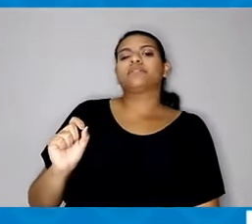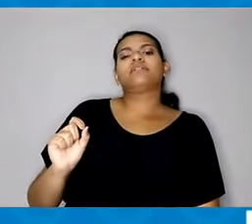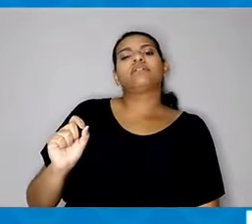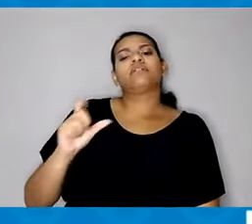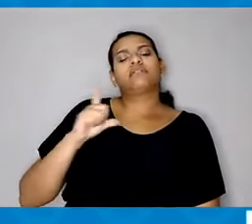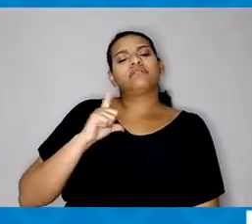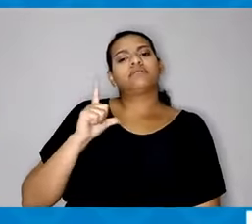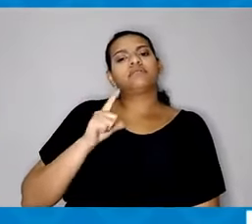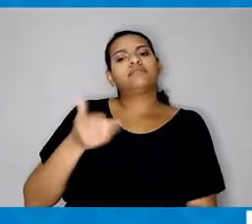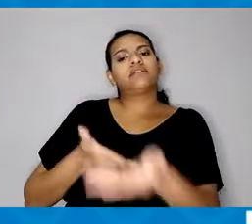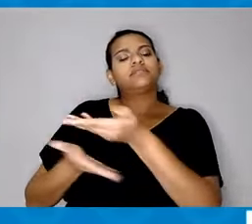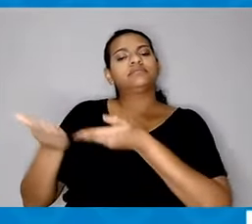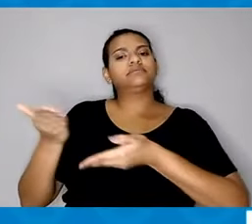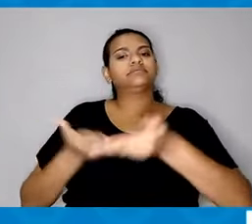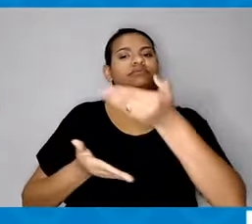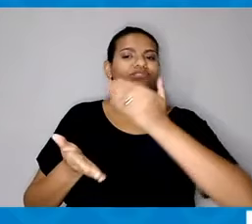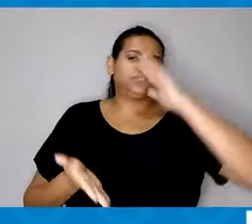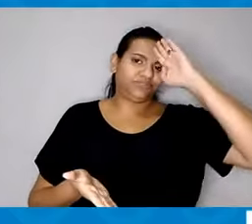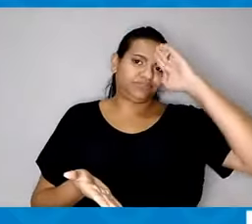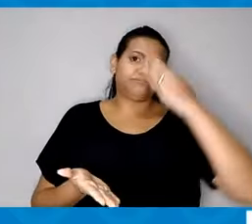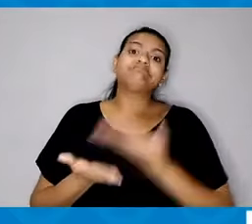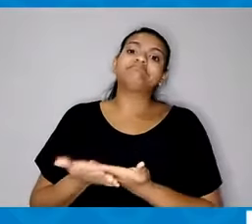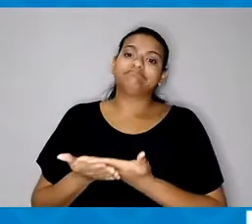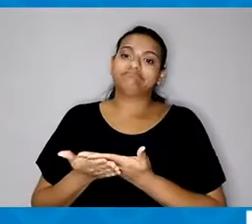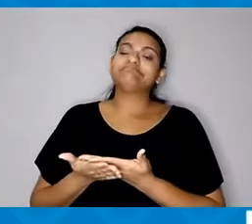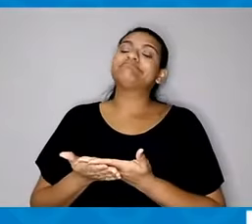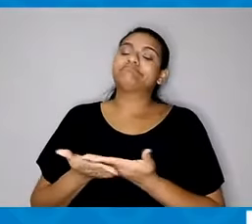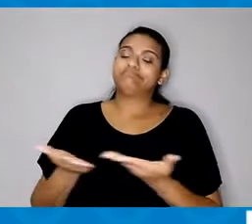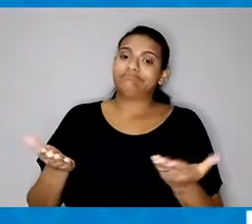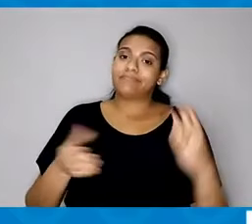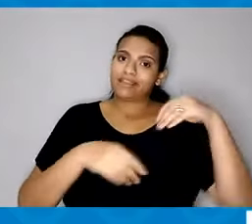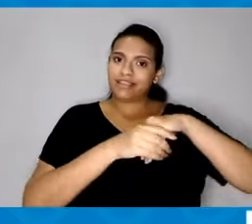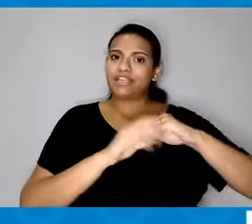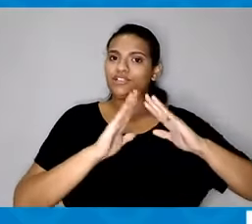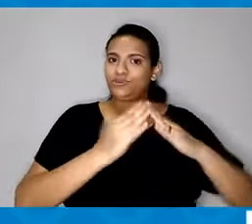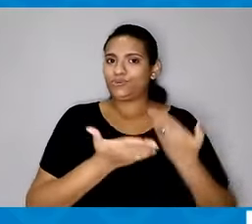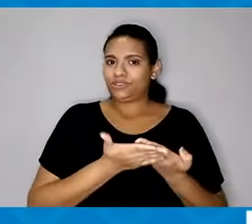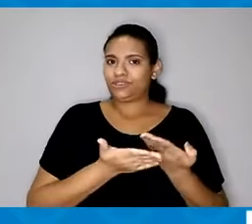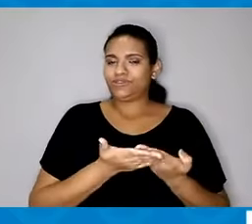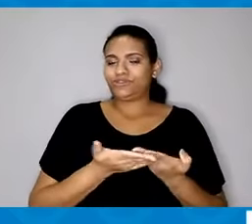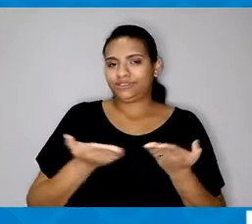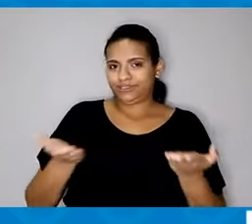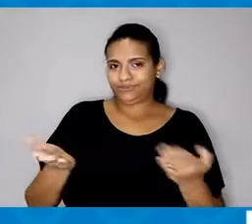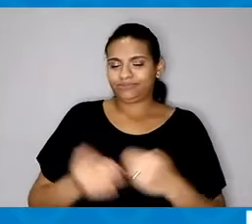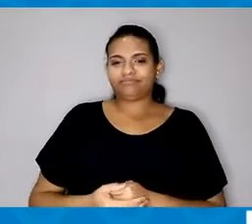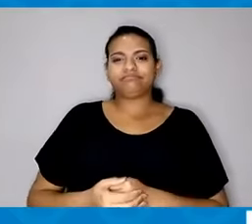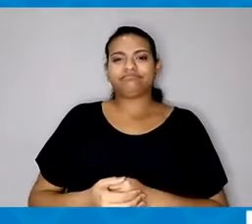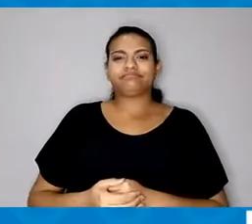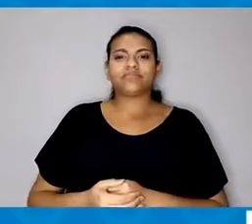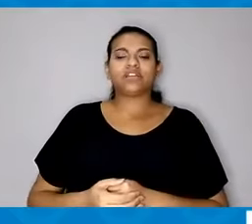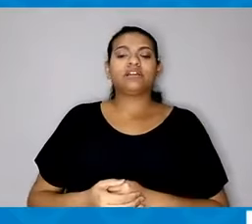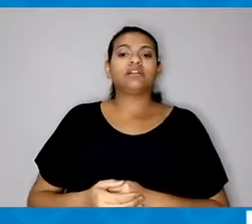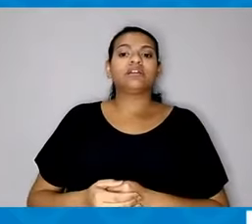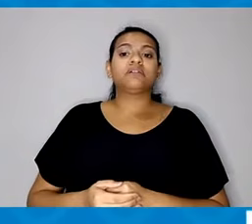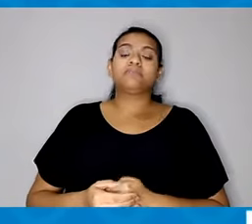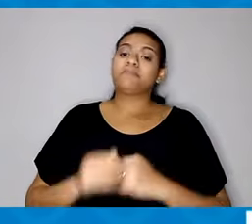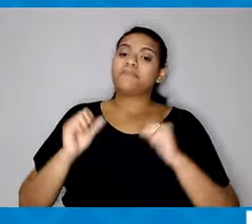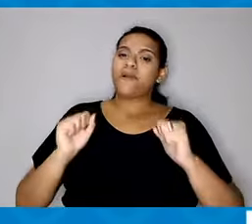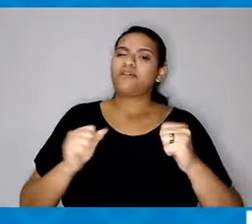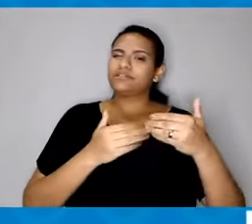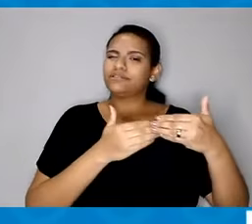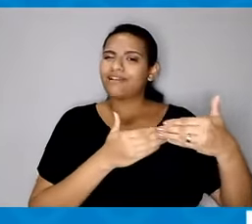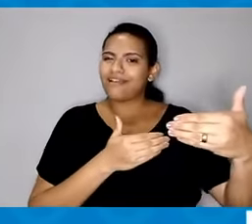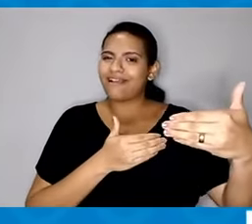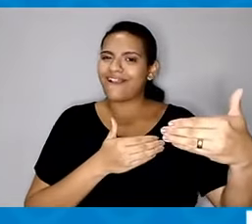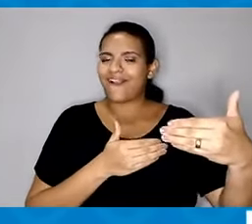relações são de confiança, tá? Dentro da escola. Então, esse é o primeiro aspecto que a gente pode começar a fazer isso segunda-feira.